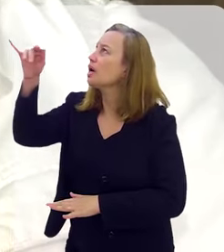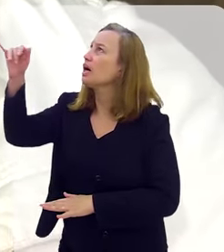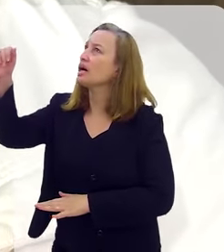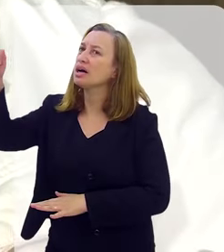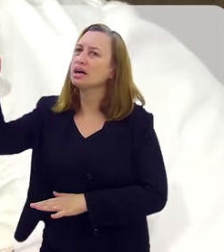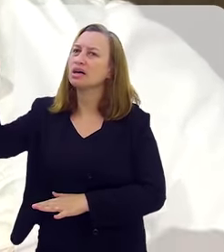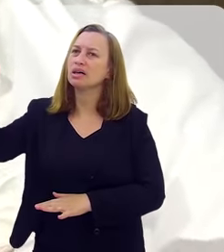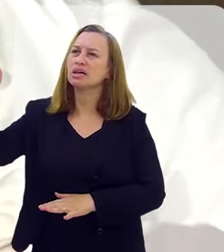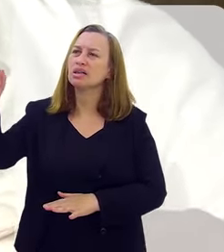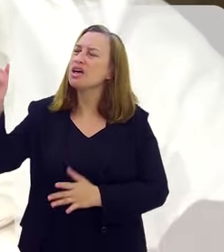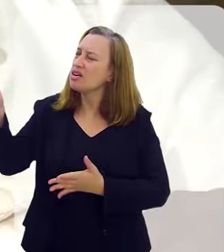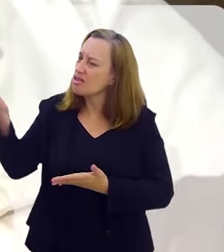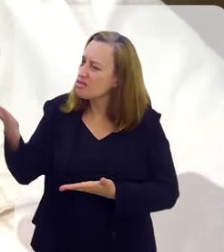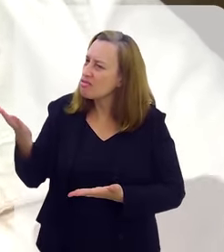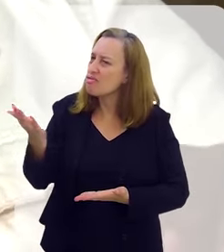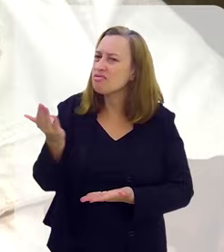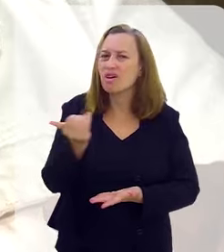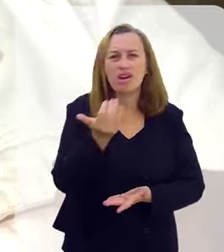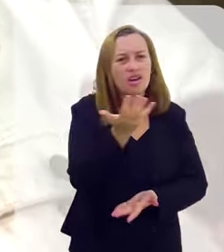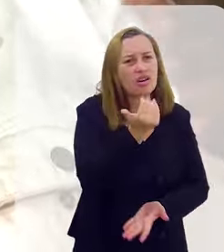venha, não